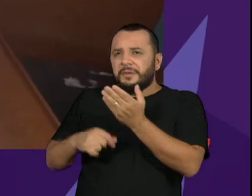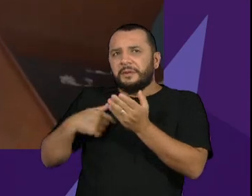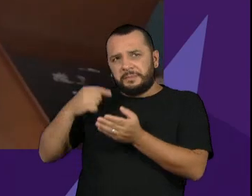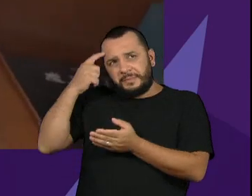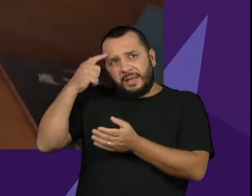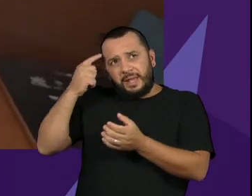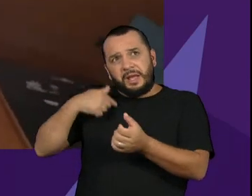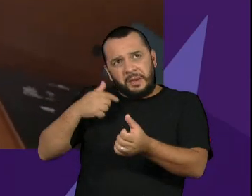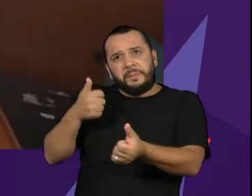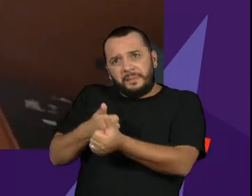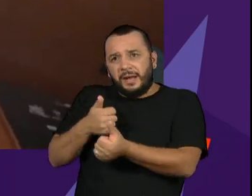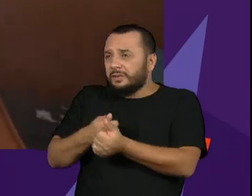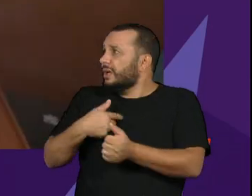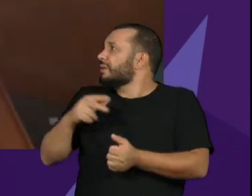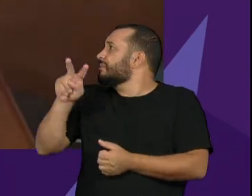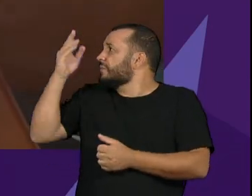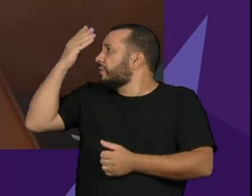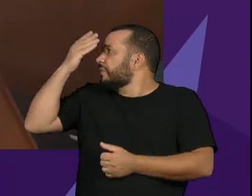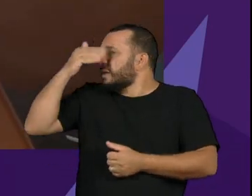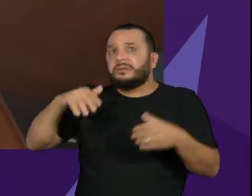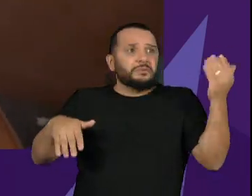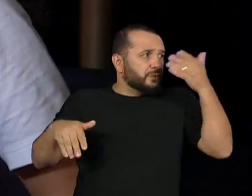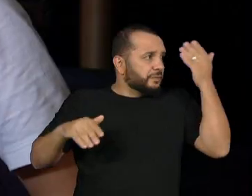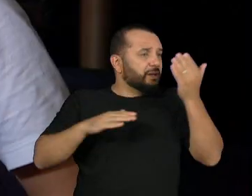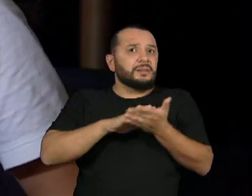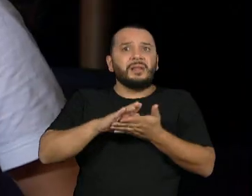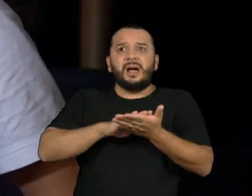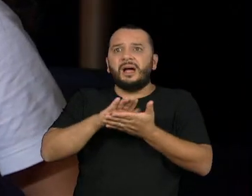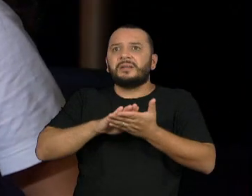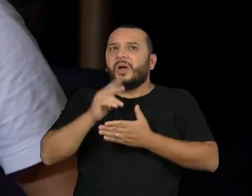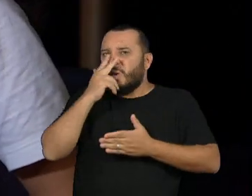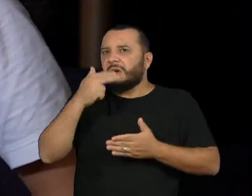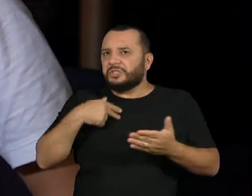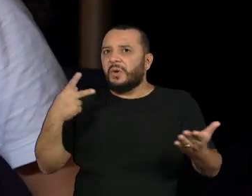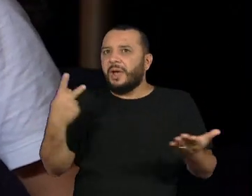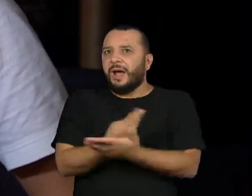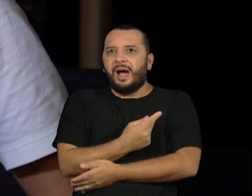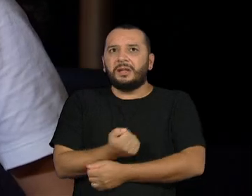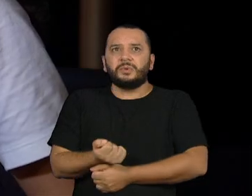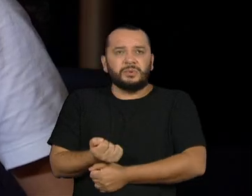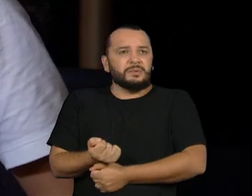que eu estava no meio delas e eu não conseguia enxergá-las. Eu achei que talvez eu ia passar